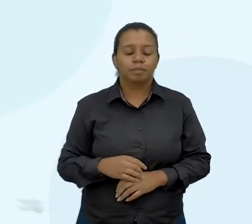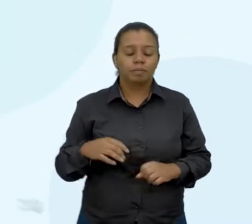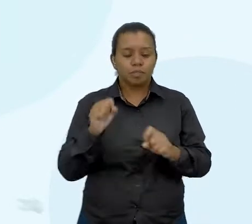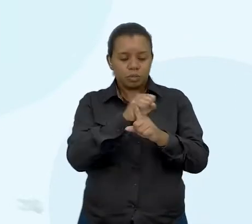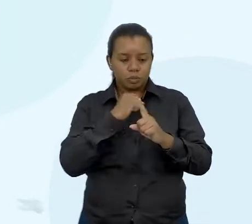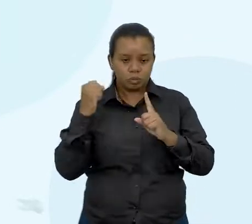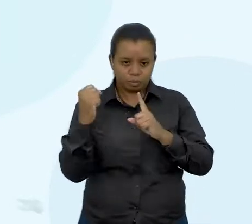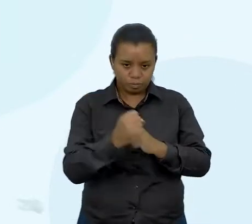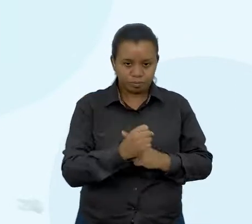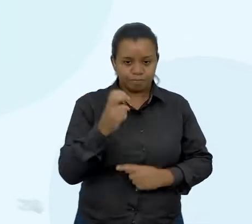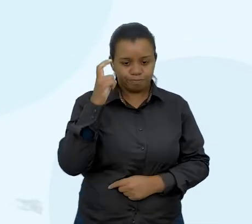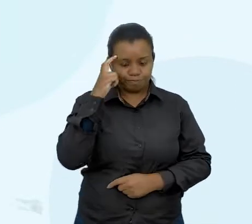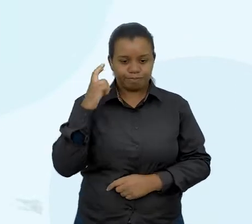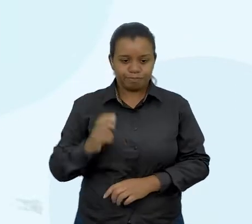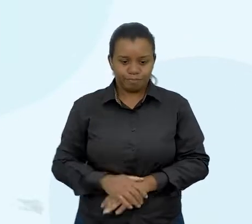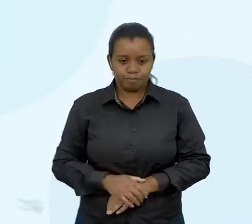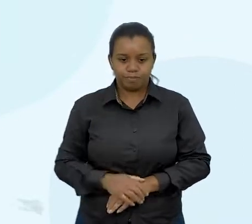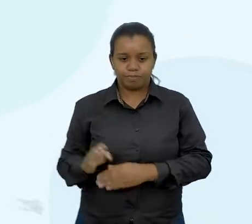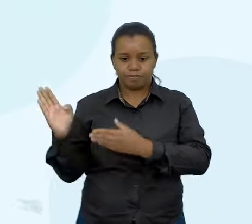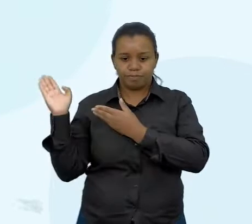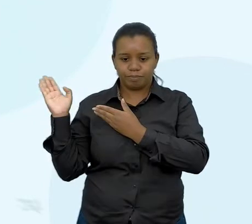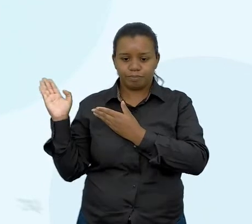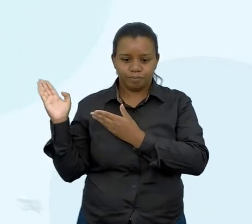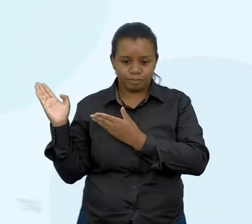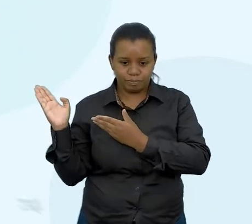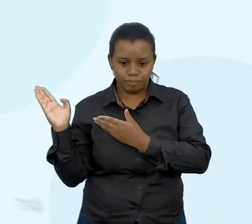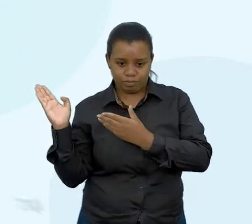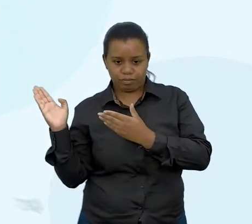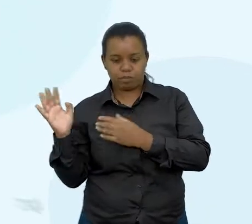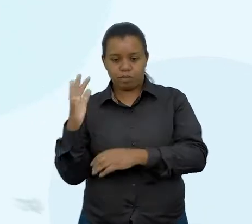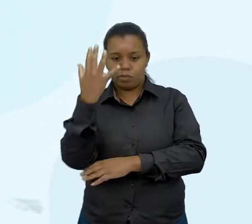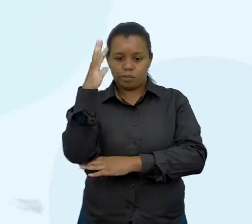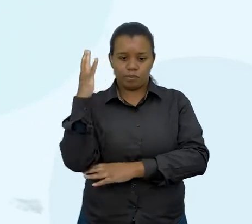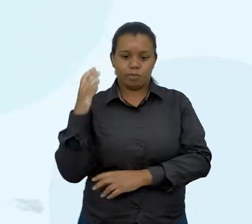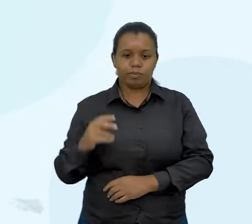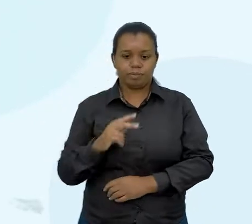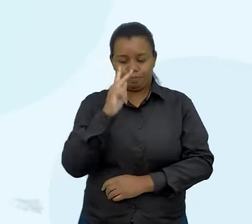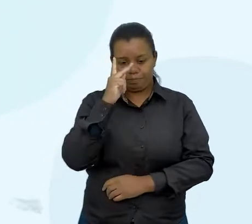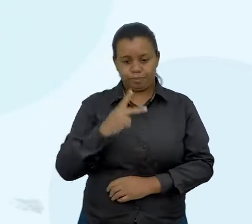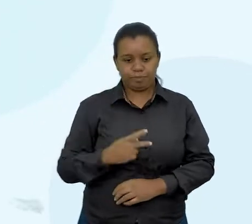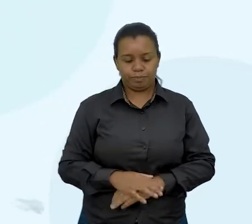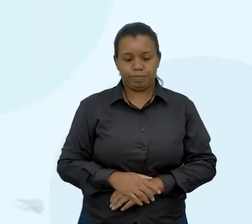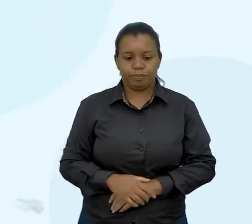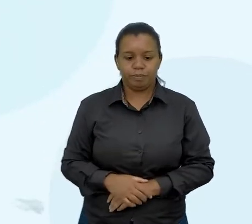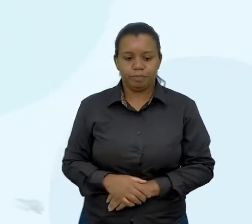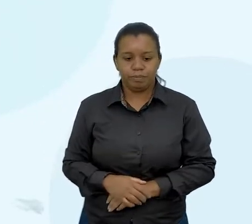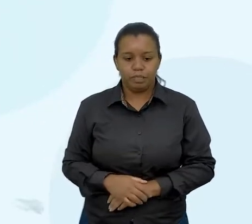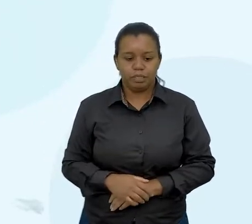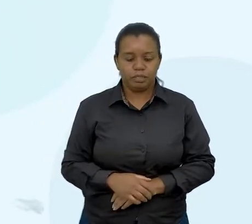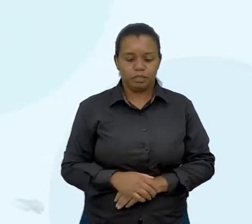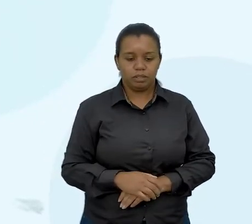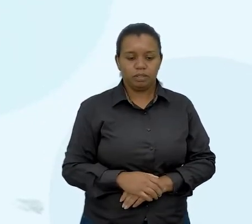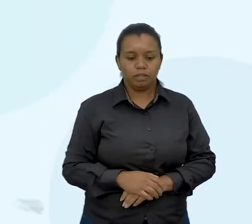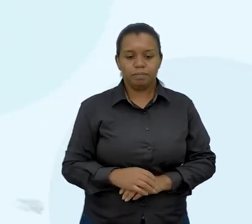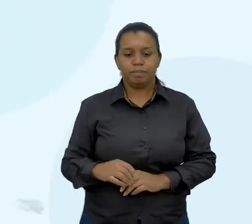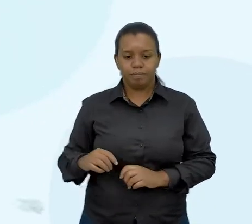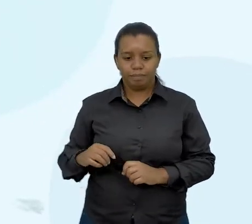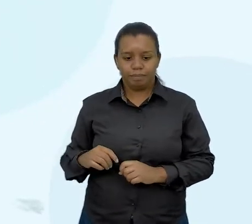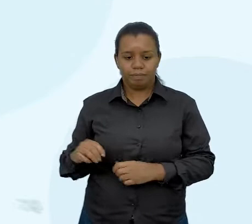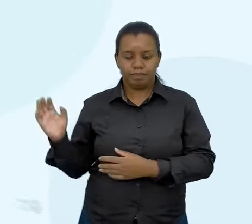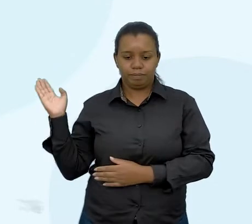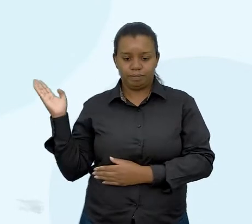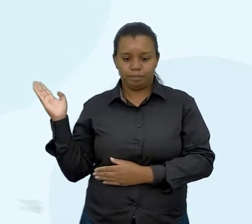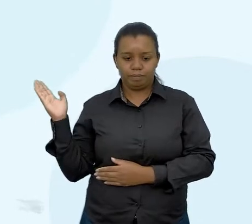cidade, a unidade curricular é o indivíduo e o ambiente, e o componente são os aspectos socioculturais da alimentação. A gente